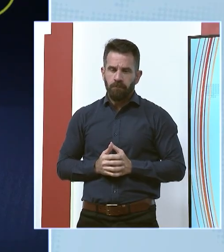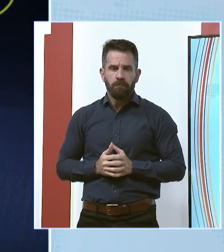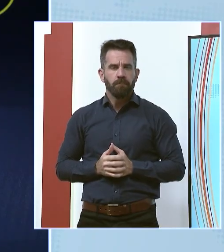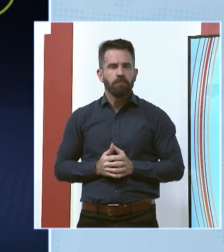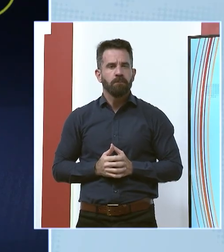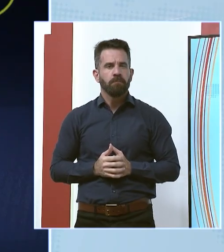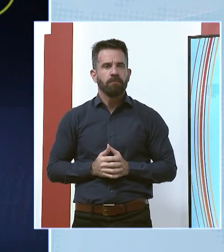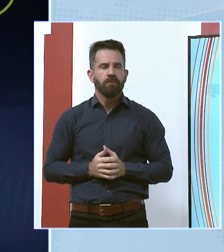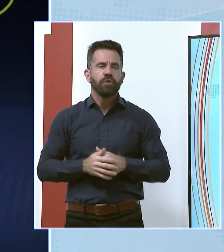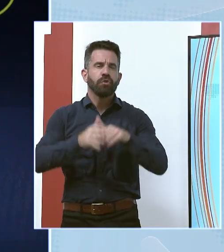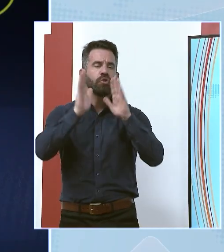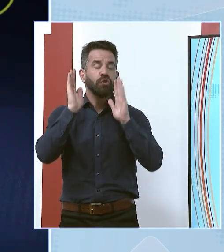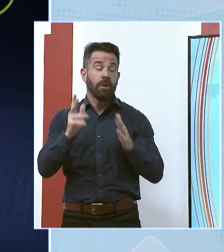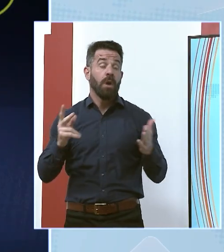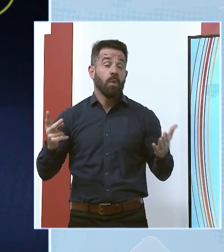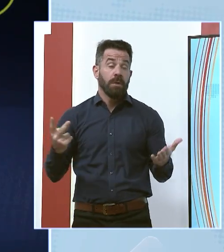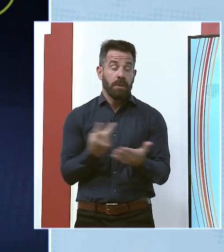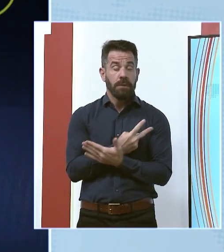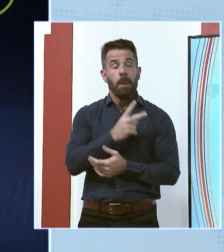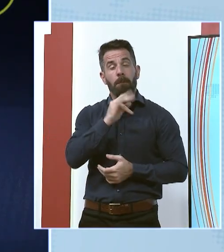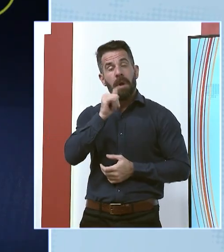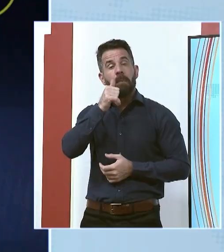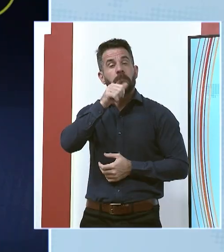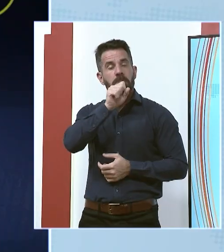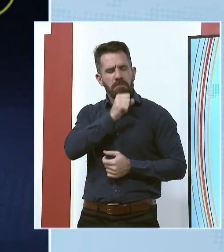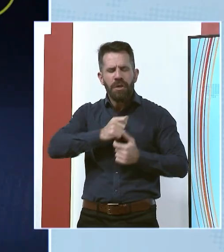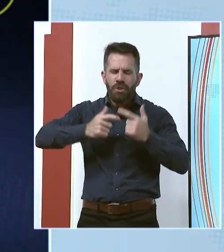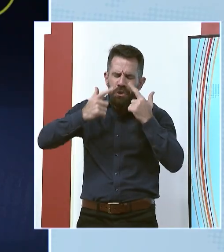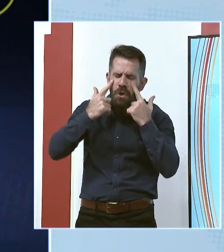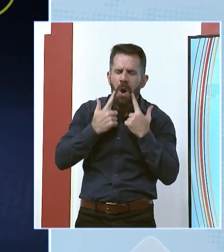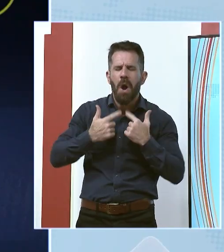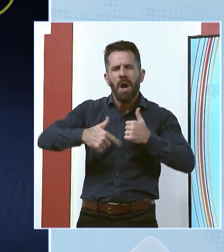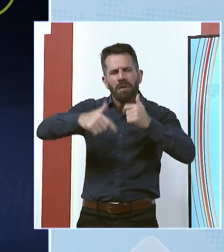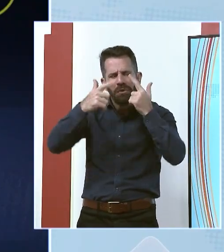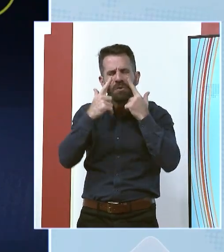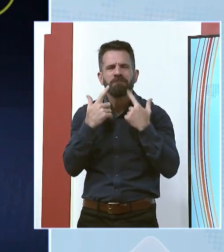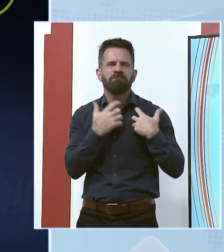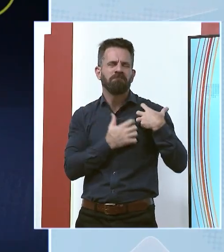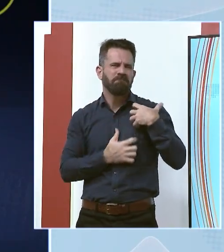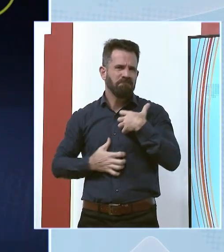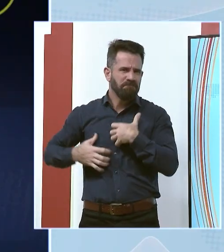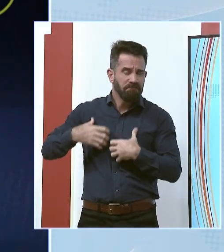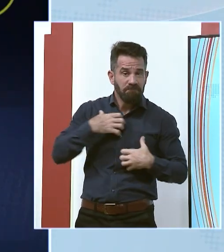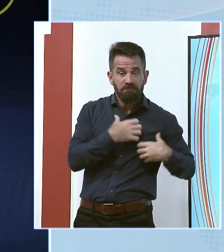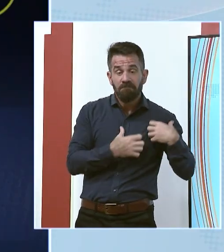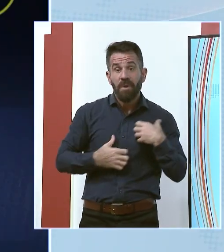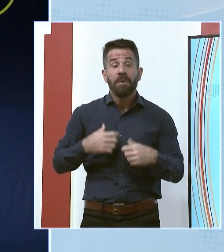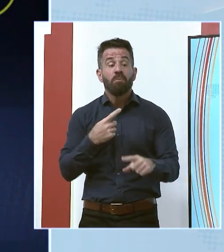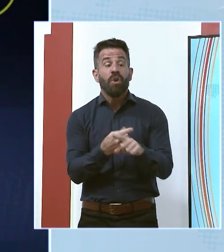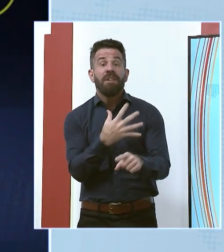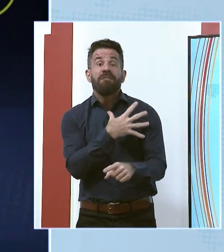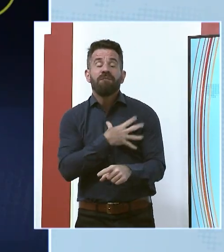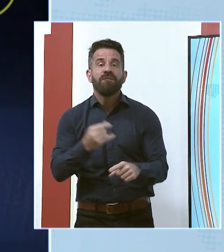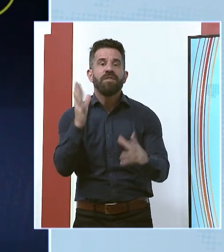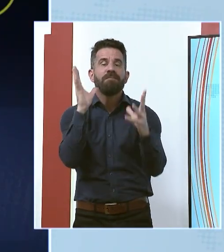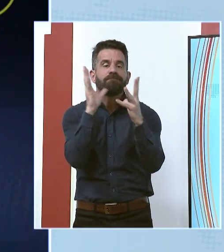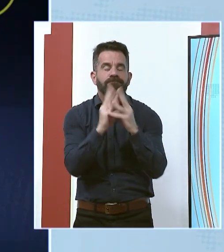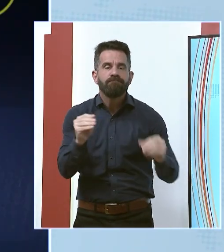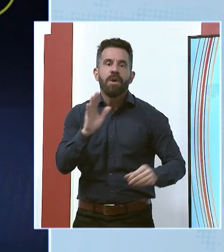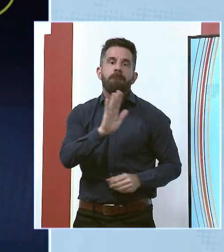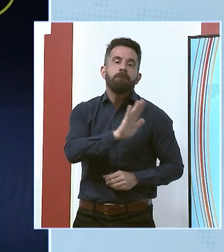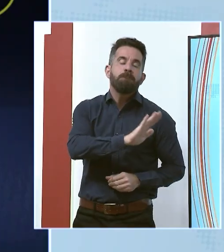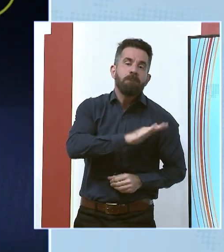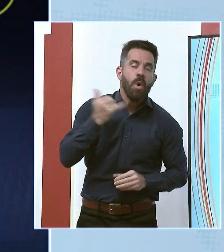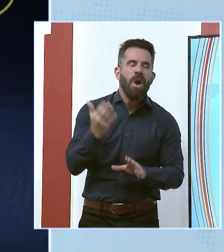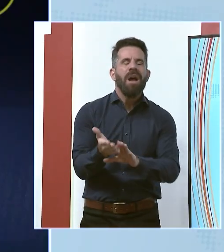Quantas lágrimas choraram pais e mães pelos filhos mortos ou desaparecidos durante a ditadura militar de